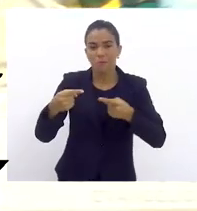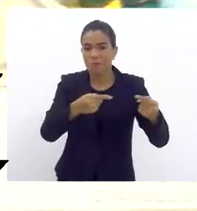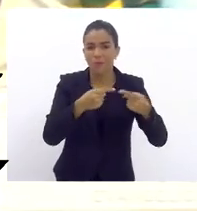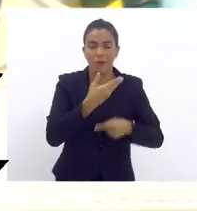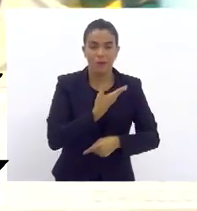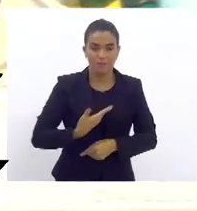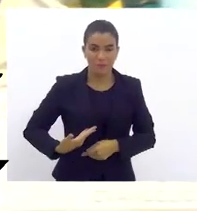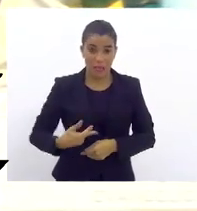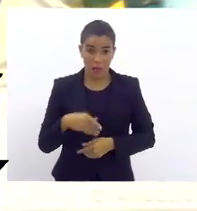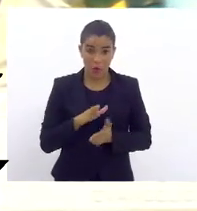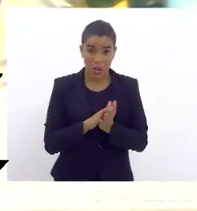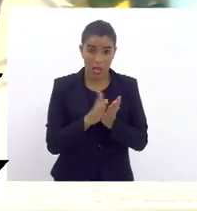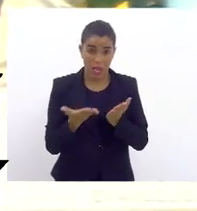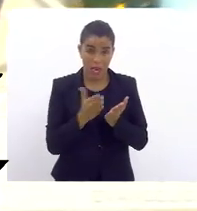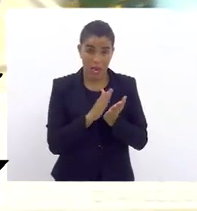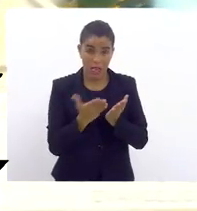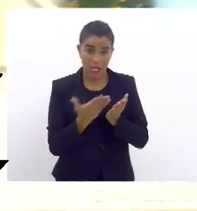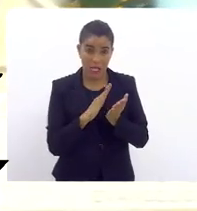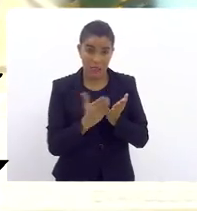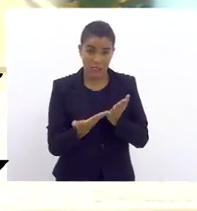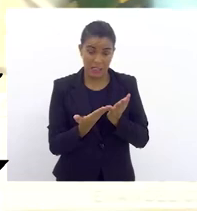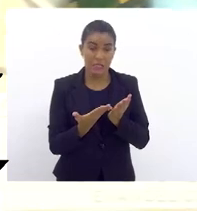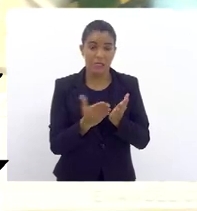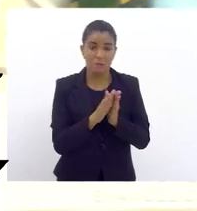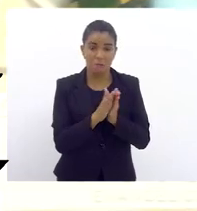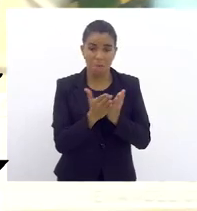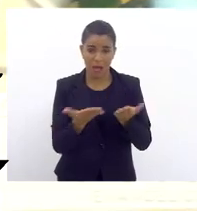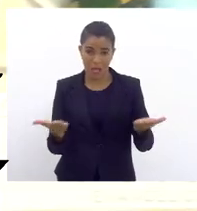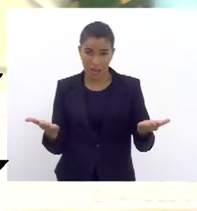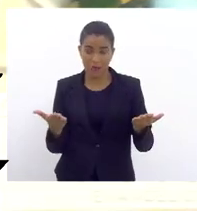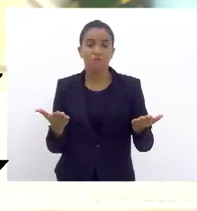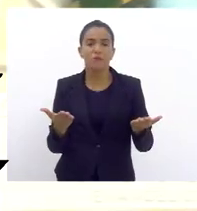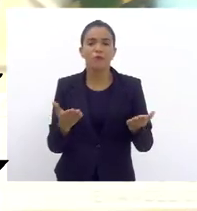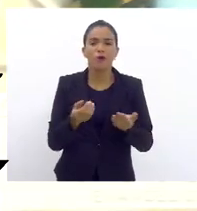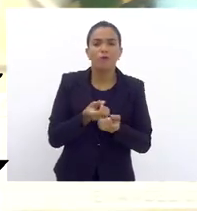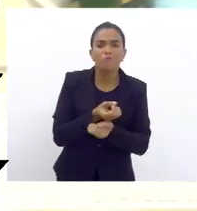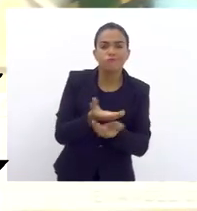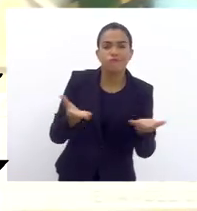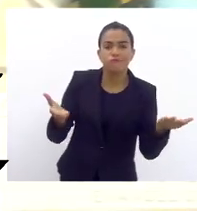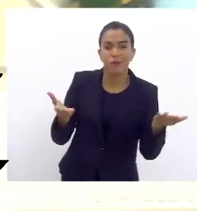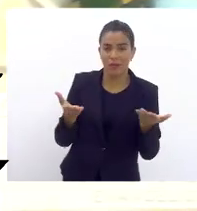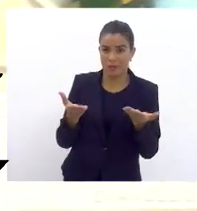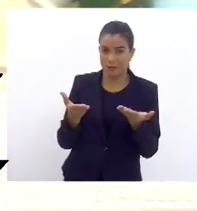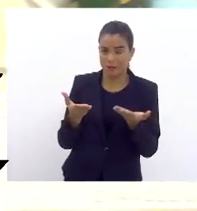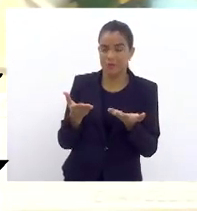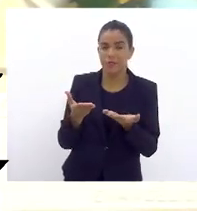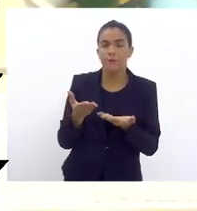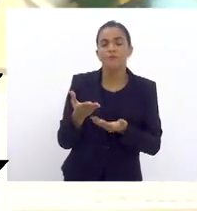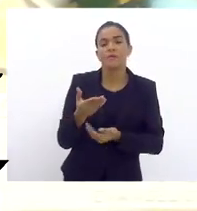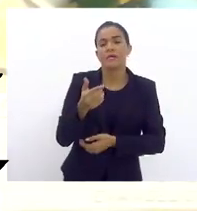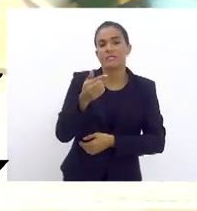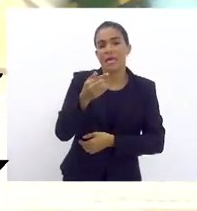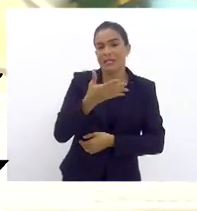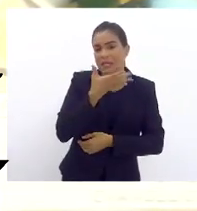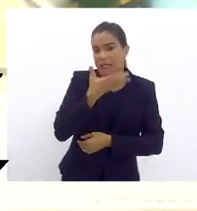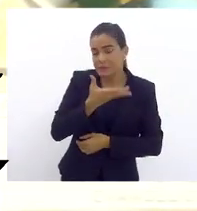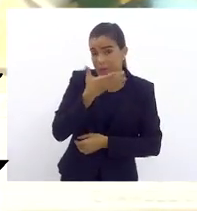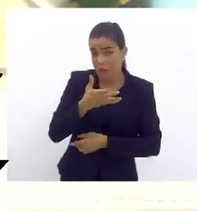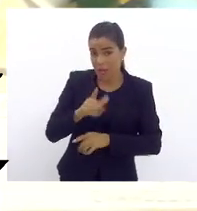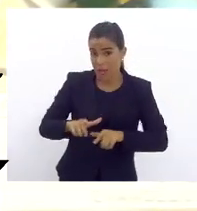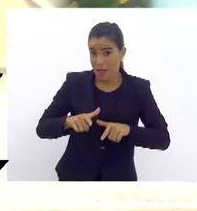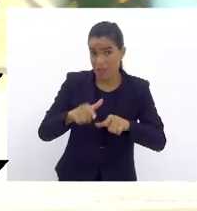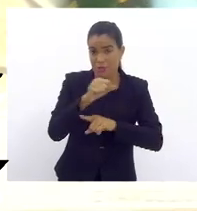a cartilha da educação que foi lançada na rede estadual de ensino agora no 7 de dezembro a ação social